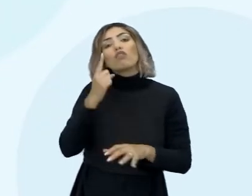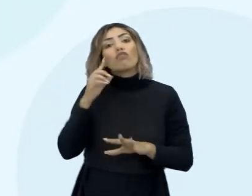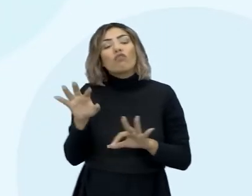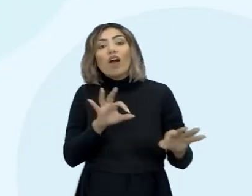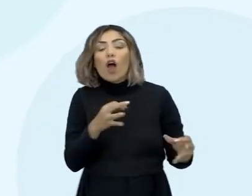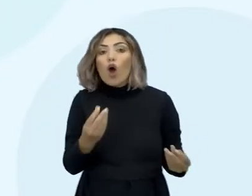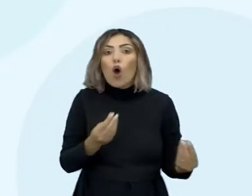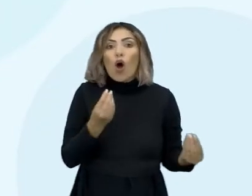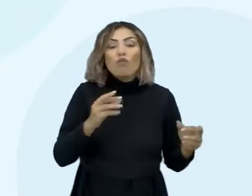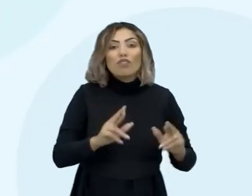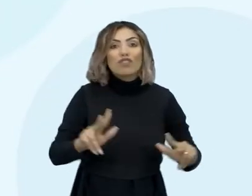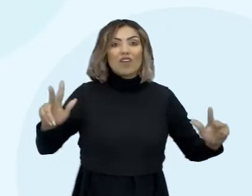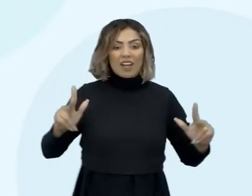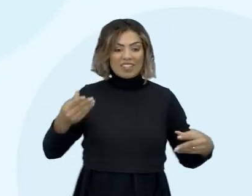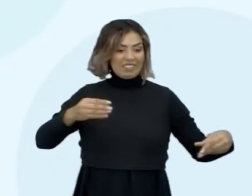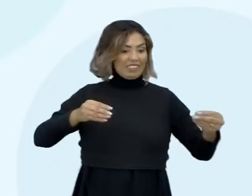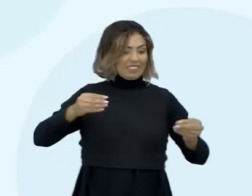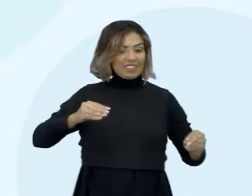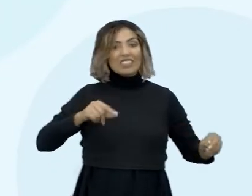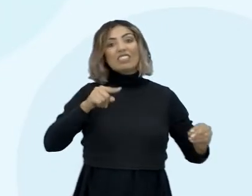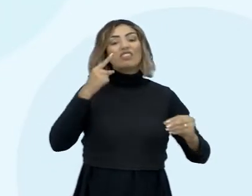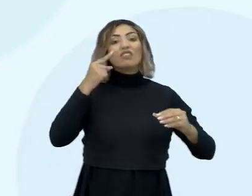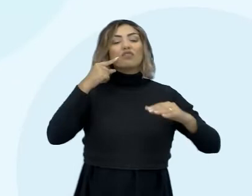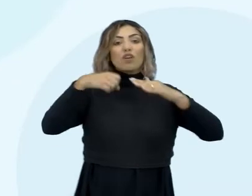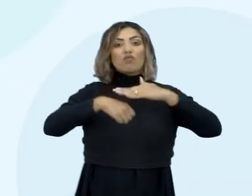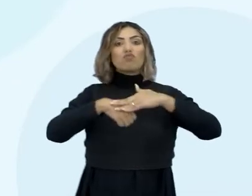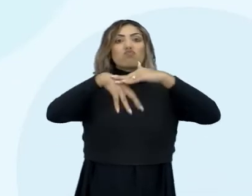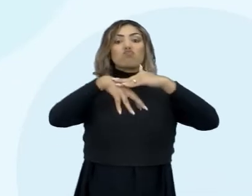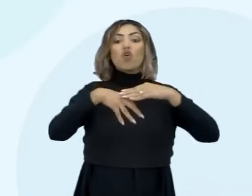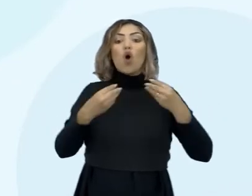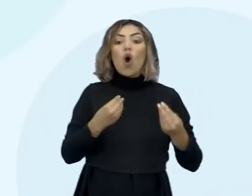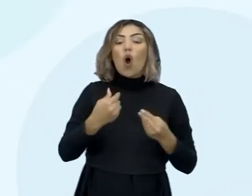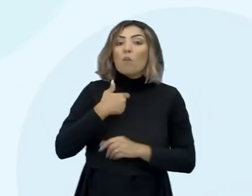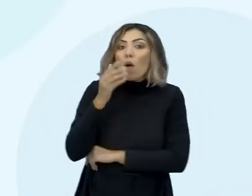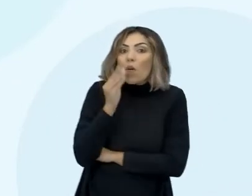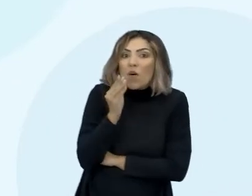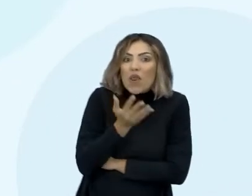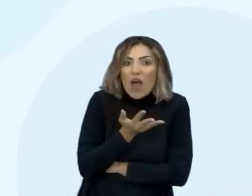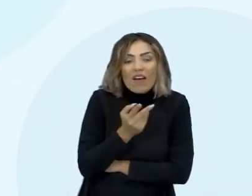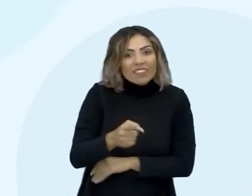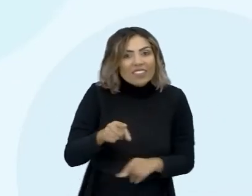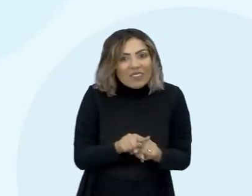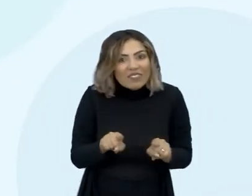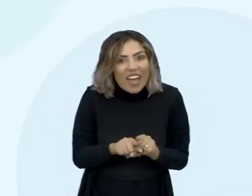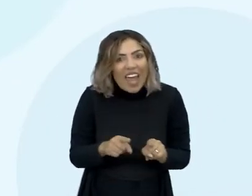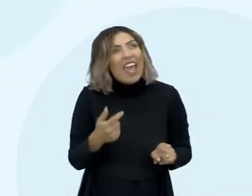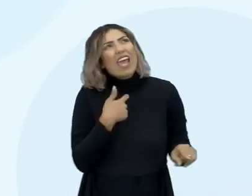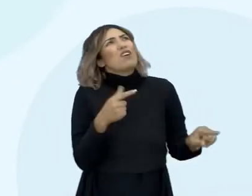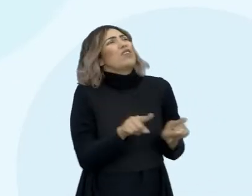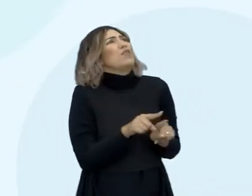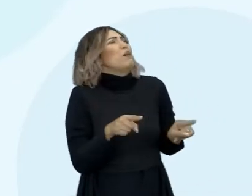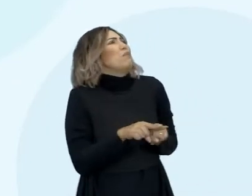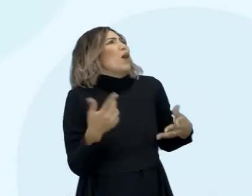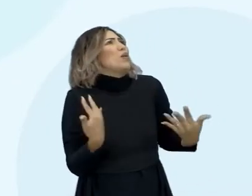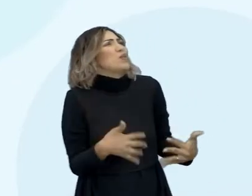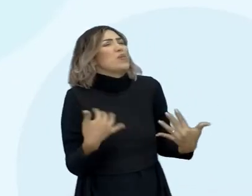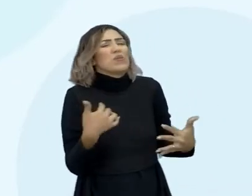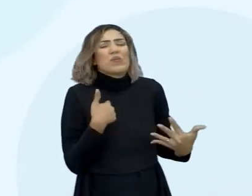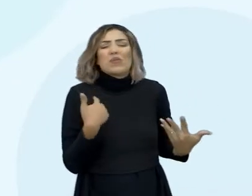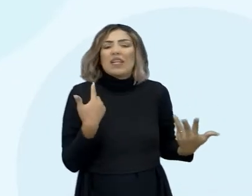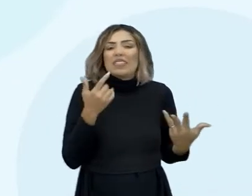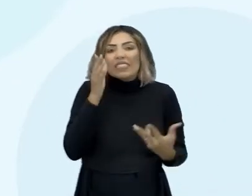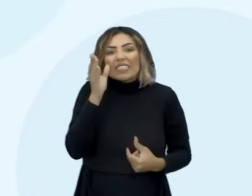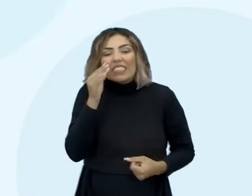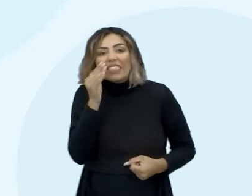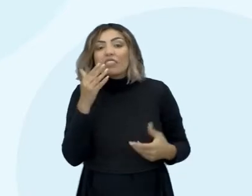ficar essa parada aí. Eu tô curioso, e você, Eveline? Eu tô muito. Vamos ver, o Alexandre vai mandar agora aí. Construção